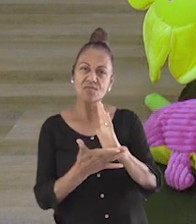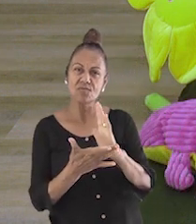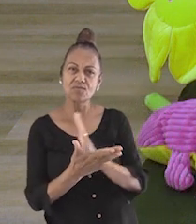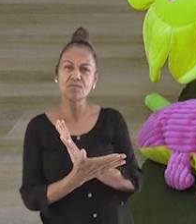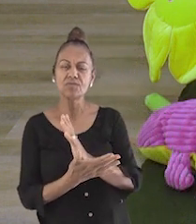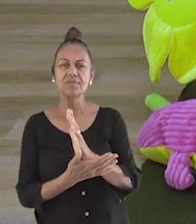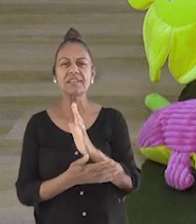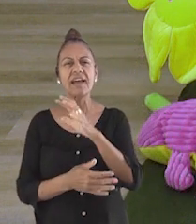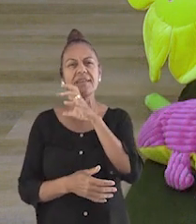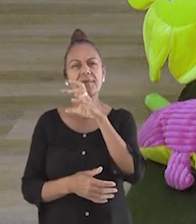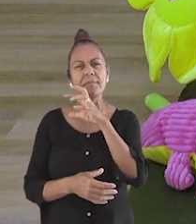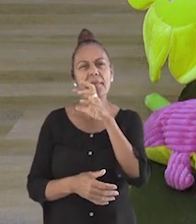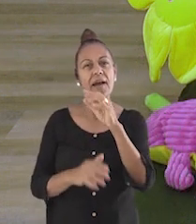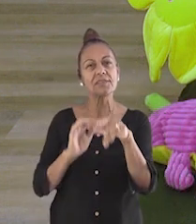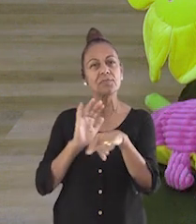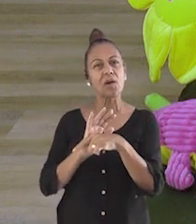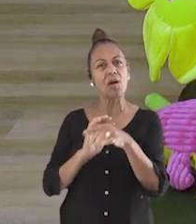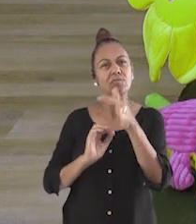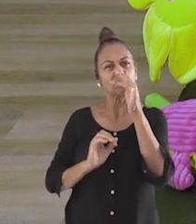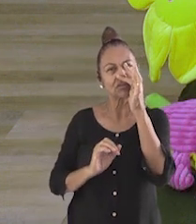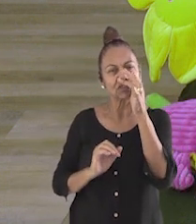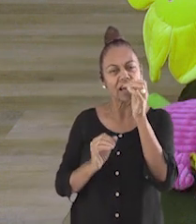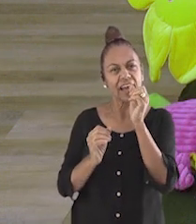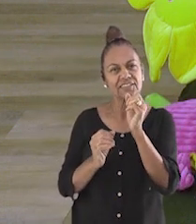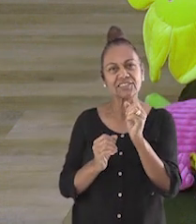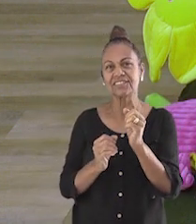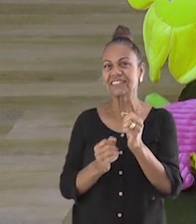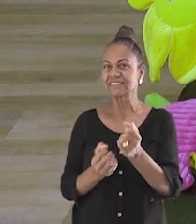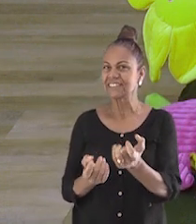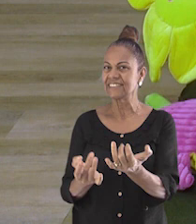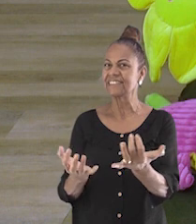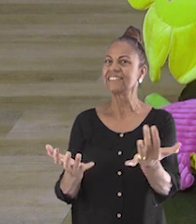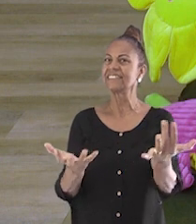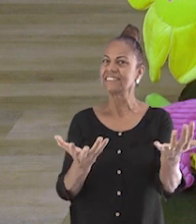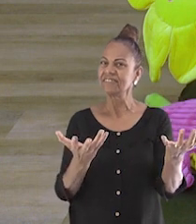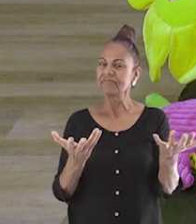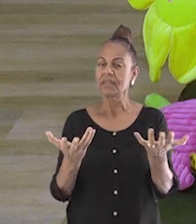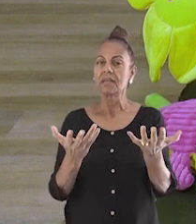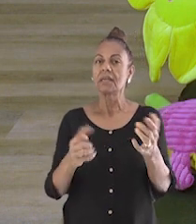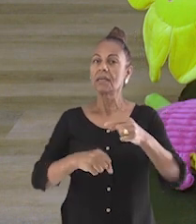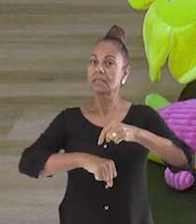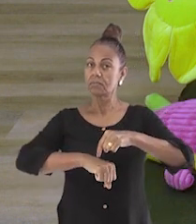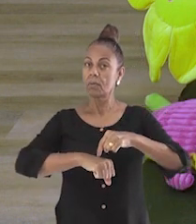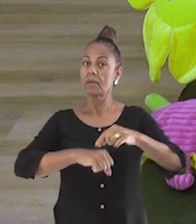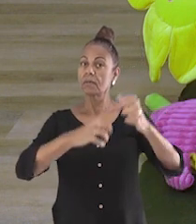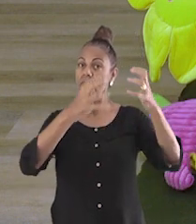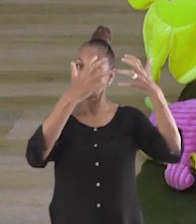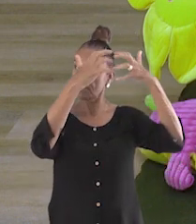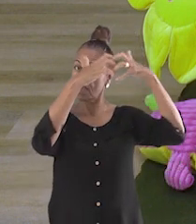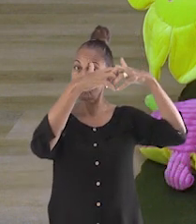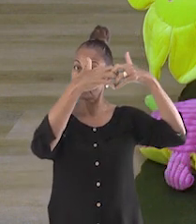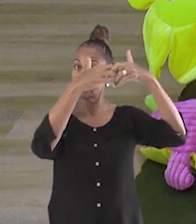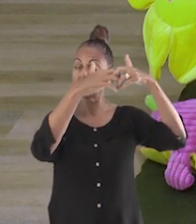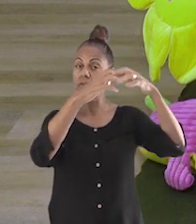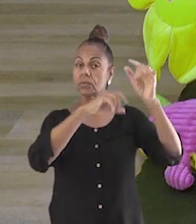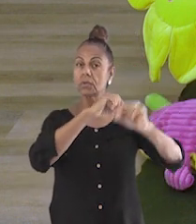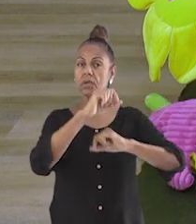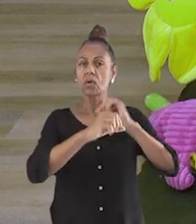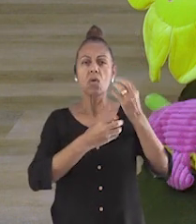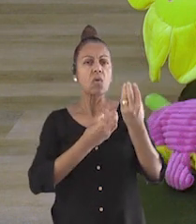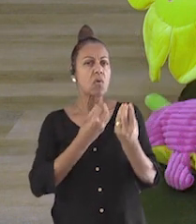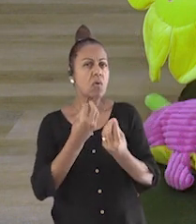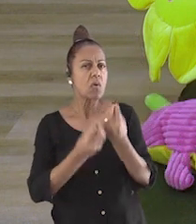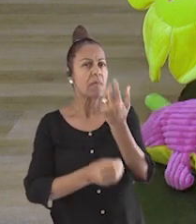muito linda, nós podemos conhecer alguns bichinhos de jardim e temos que aproveitar este